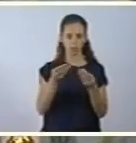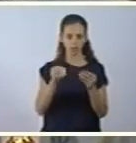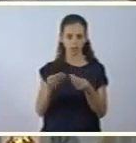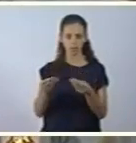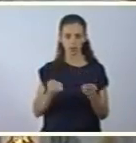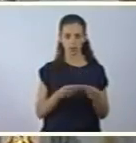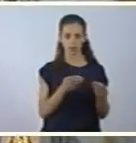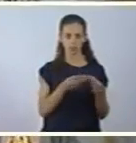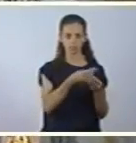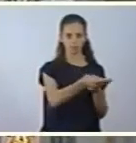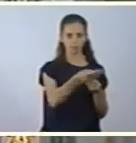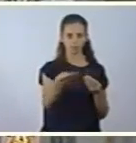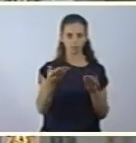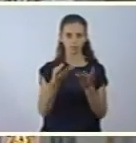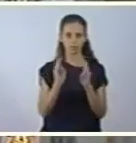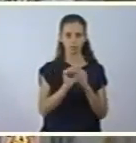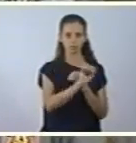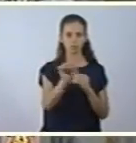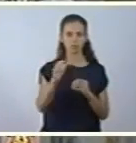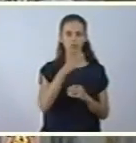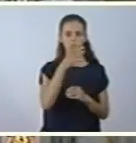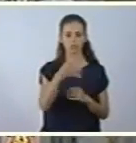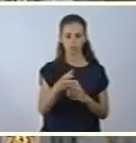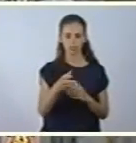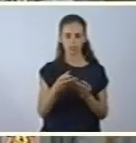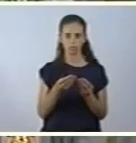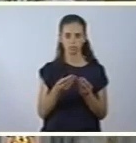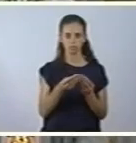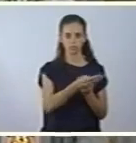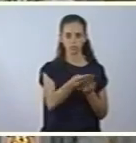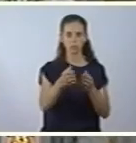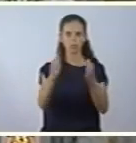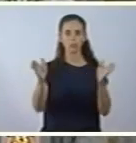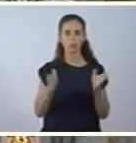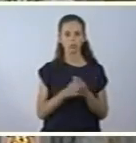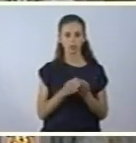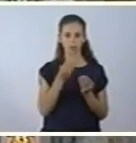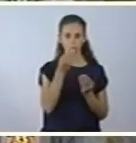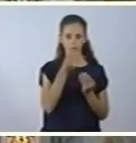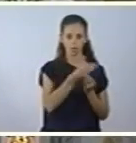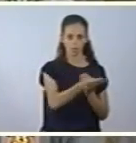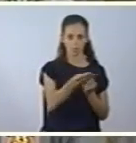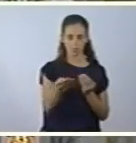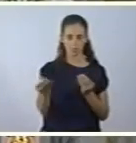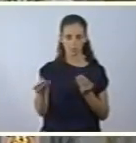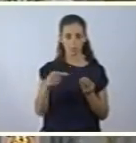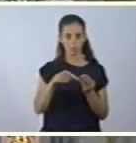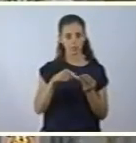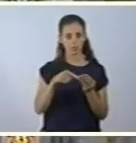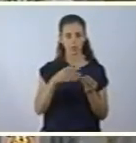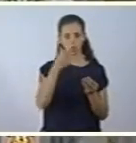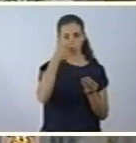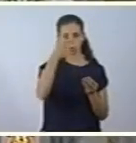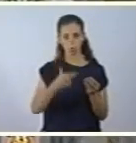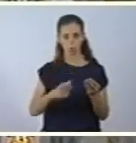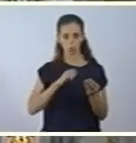partiu e deu aos seus discípulos, dizendo: tomai todos e comei. Isto é o